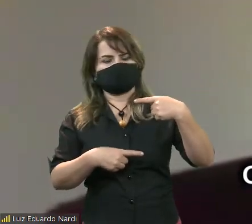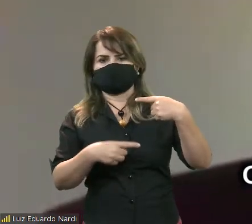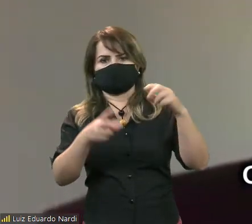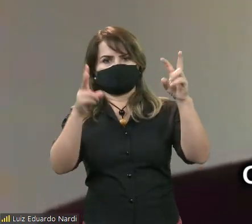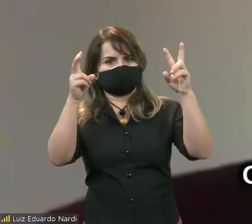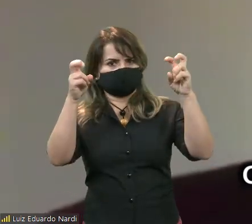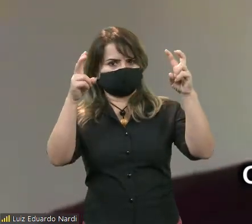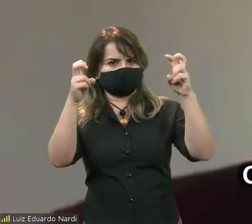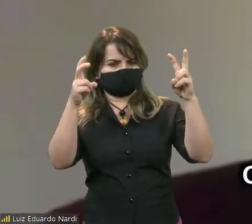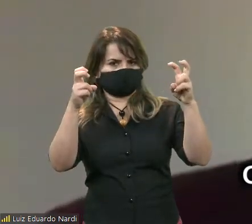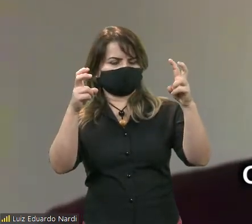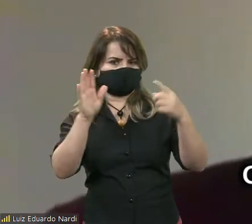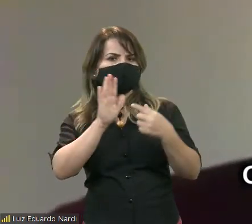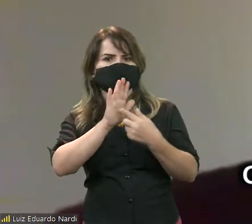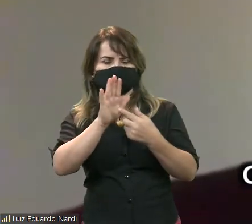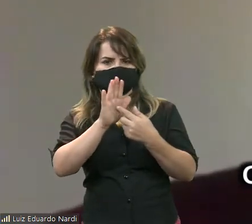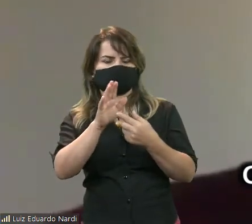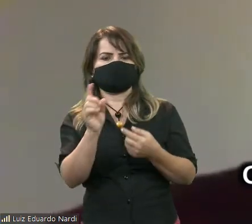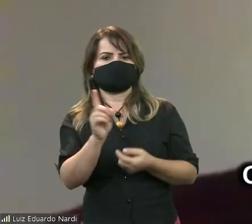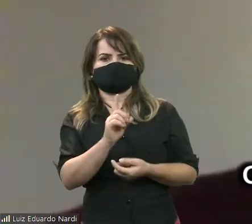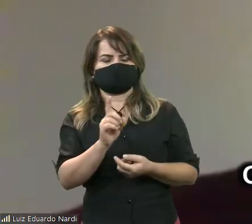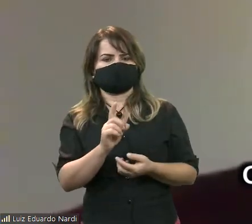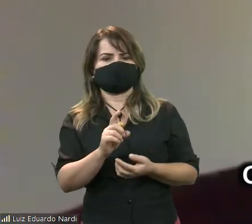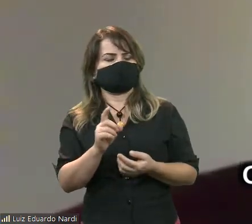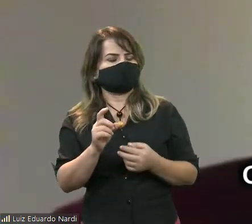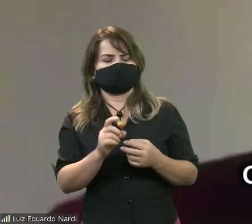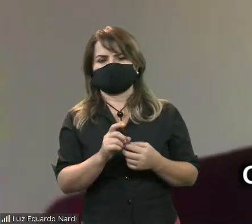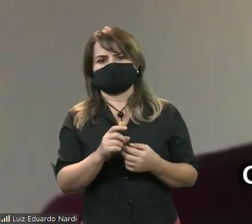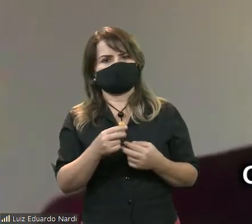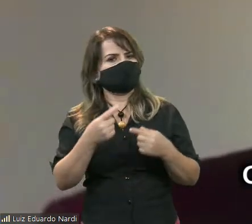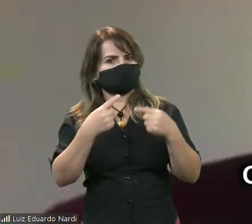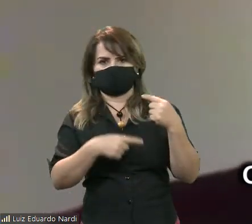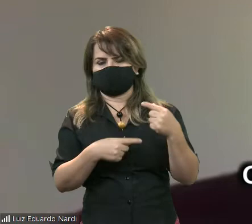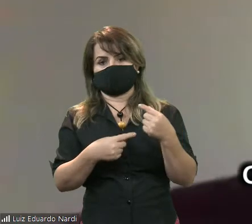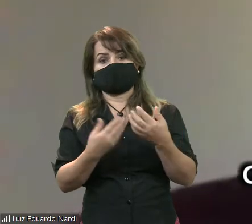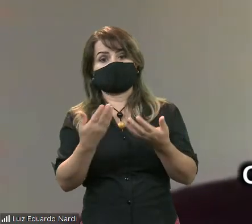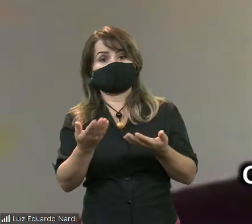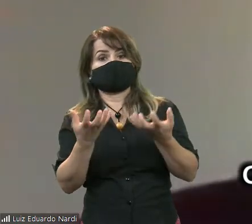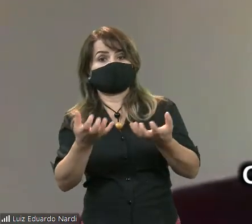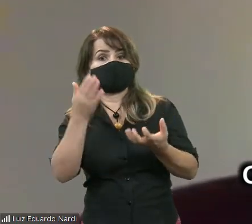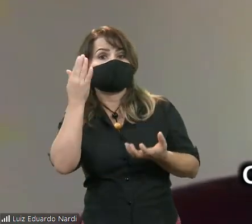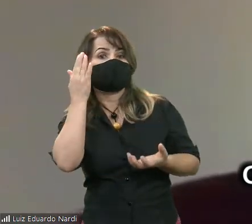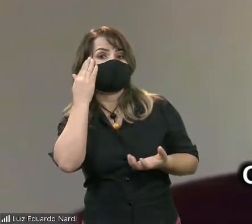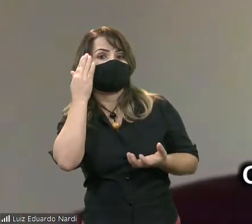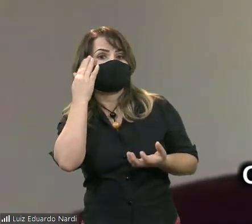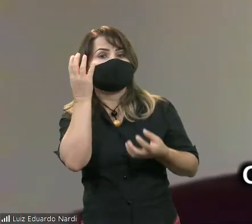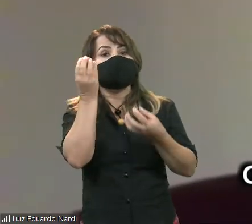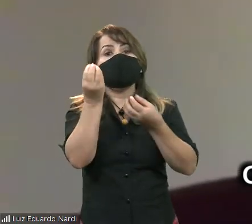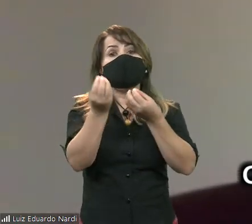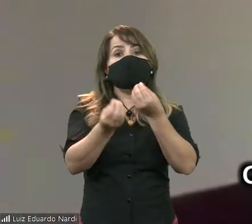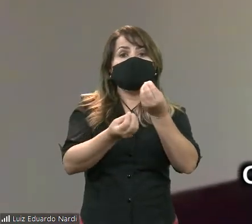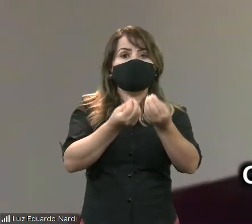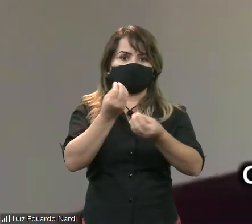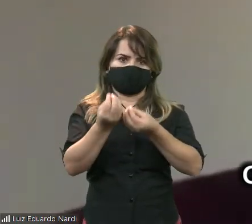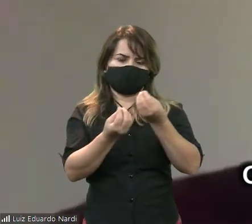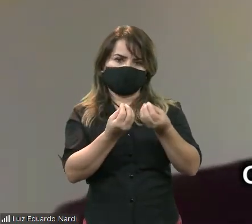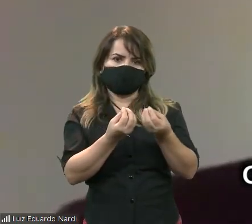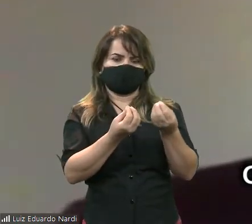eu quero verificar quais as mudanças que estão sendo